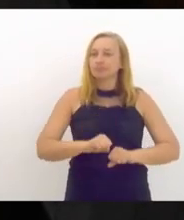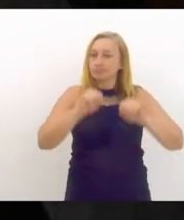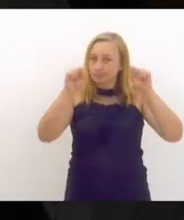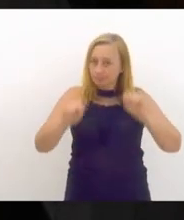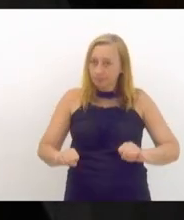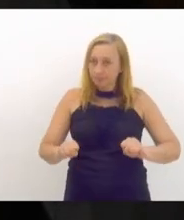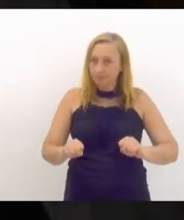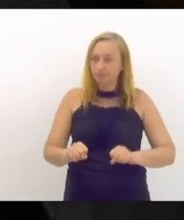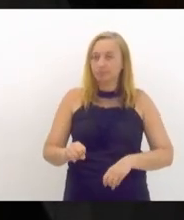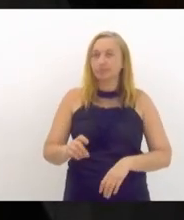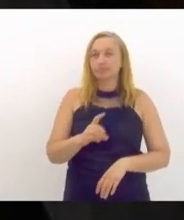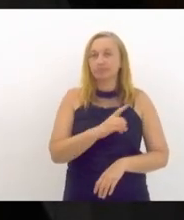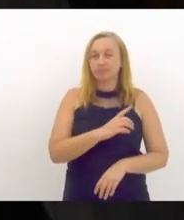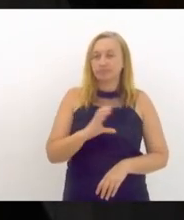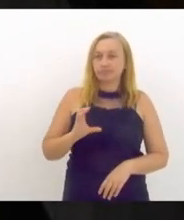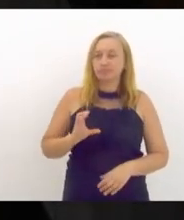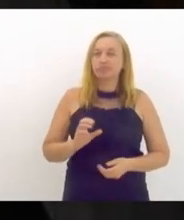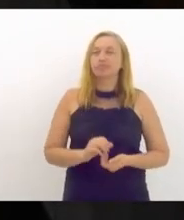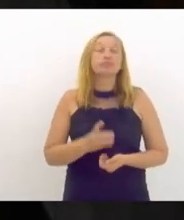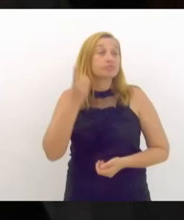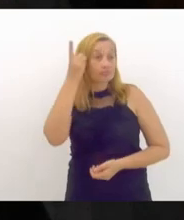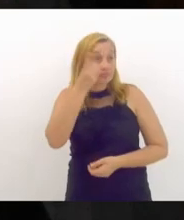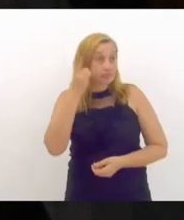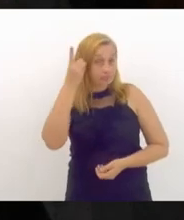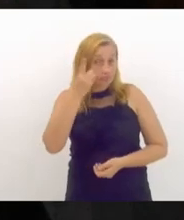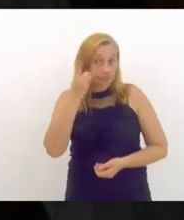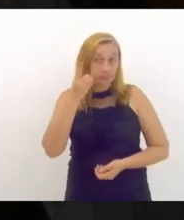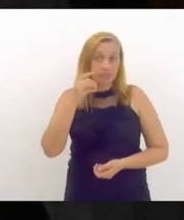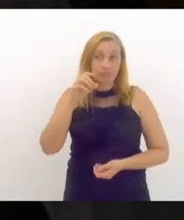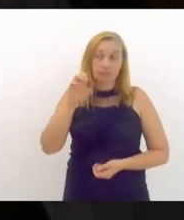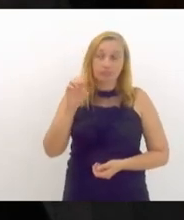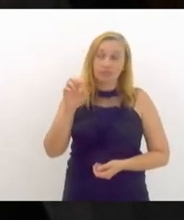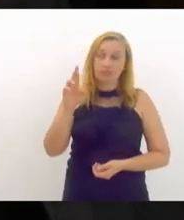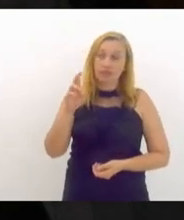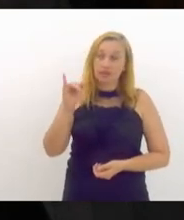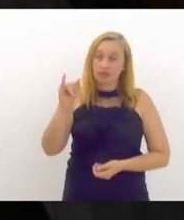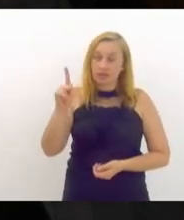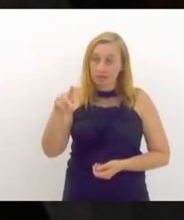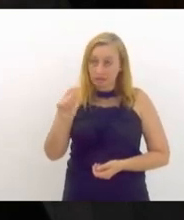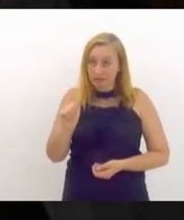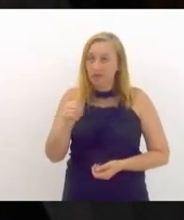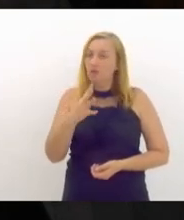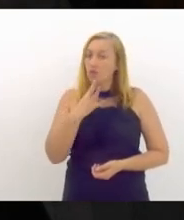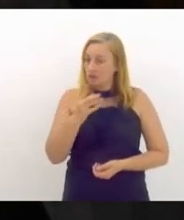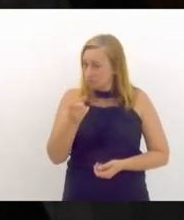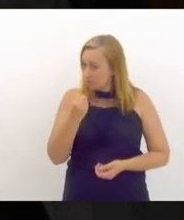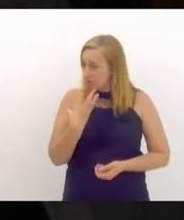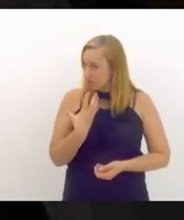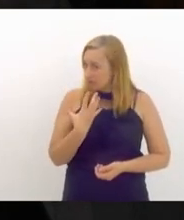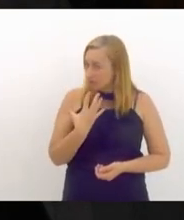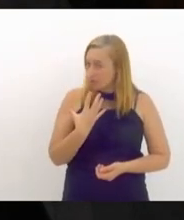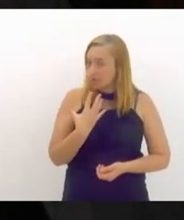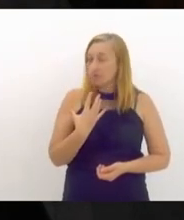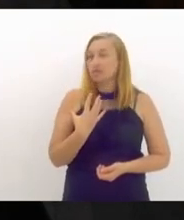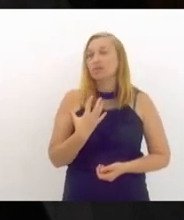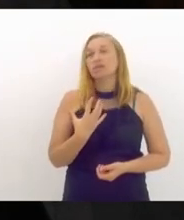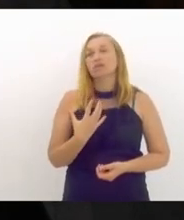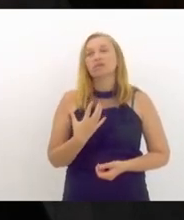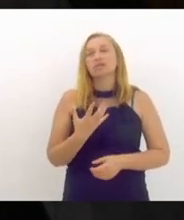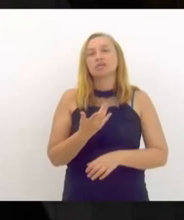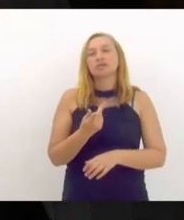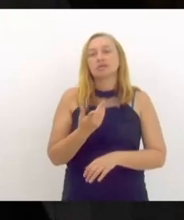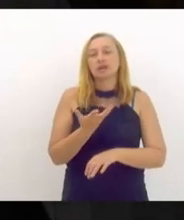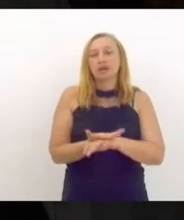defesa civil, deputada Élica, a senhora conhece bem, estava instalado na Praça